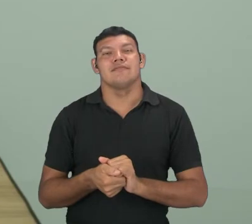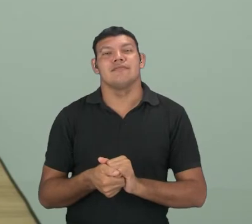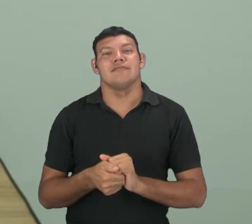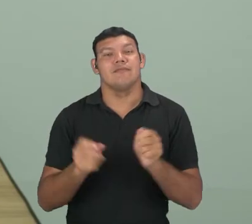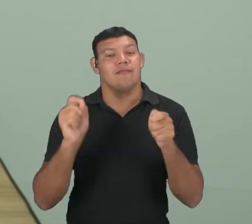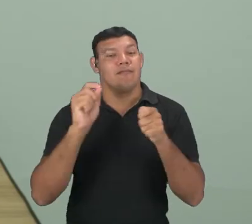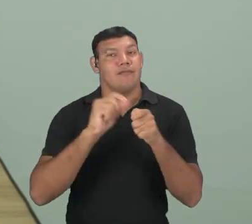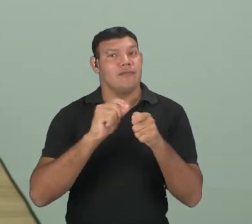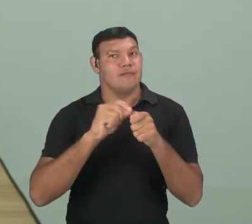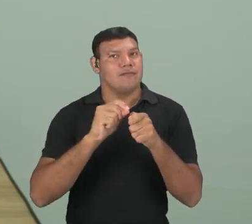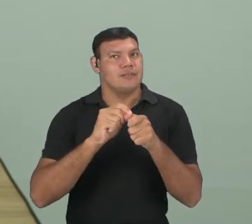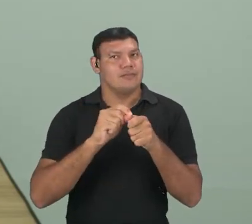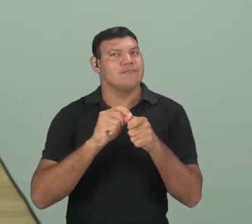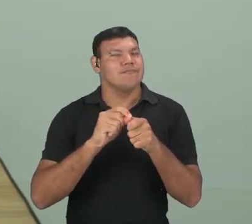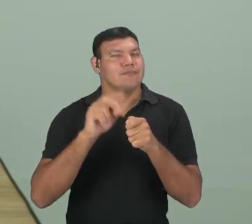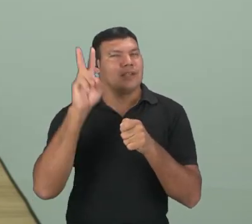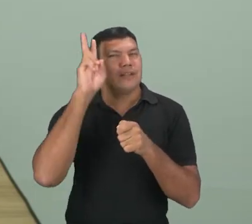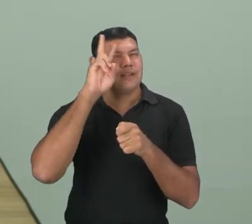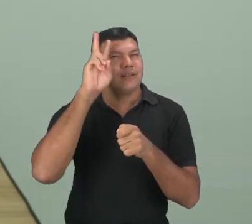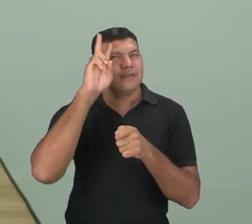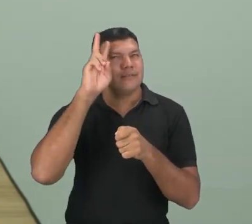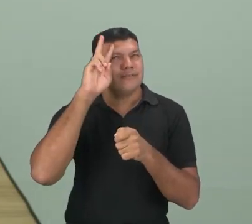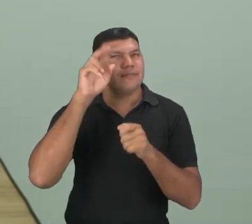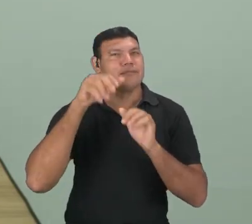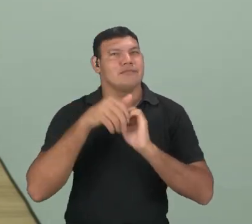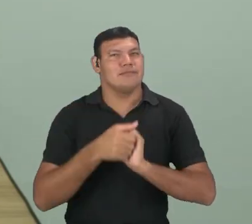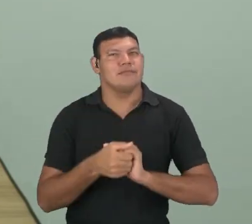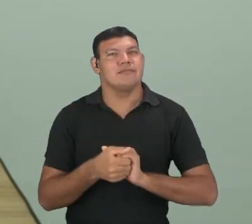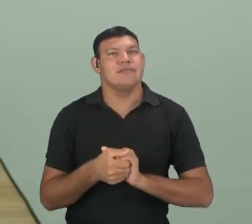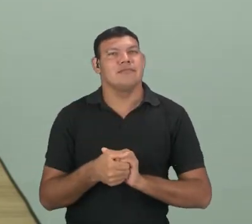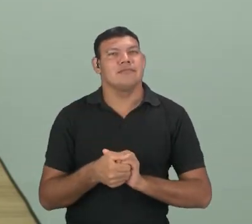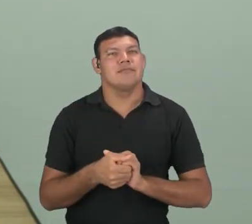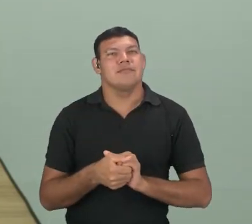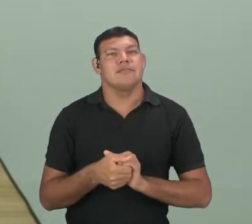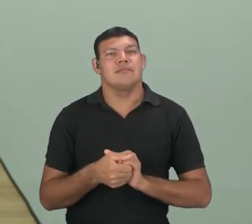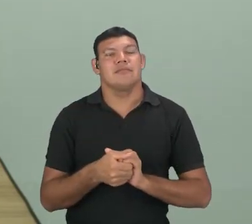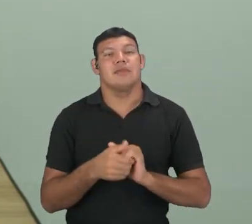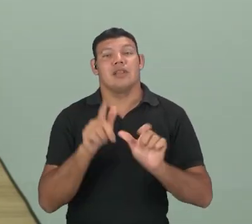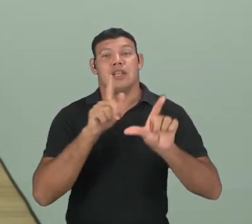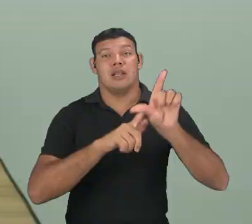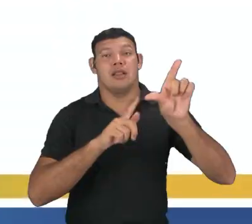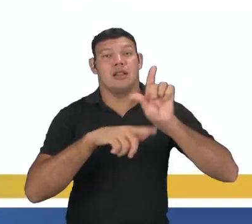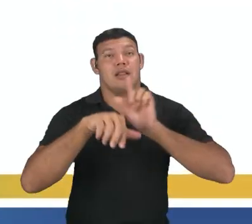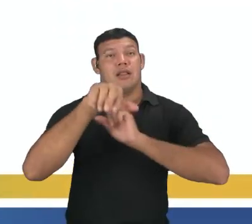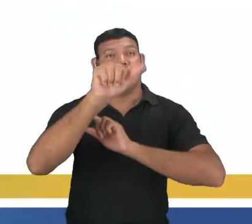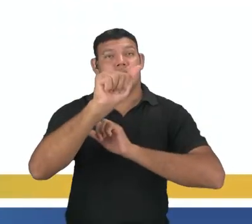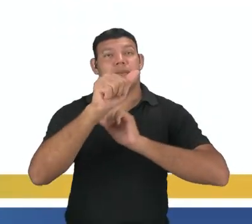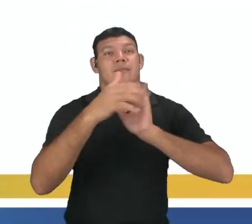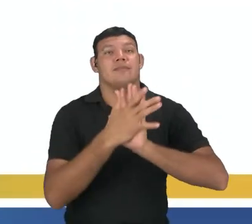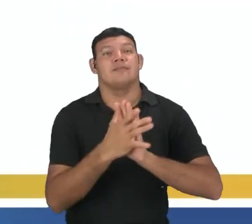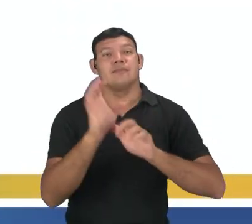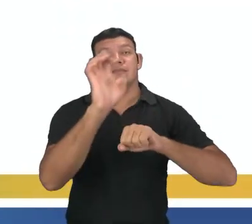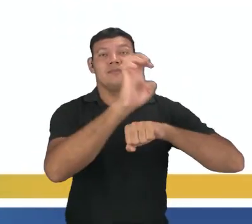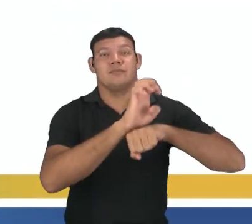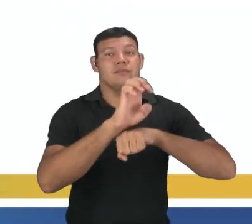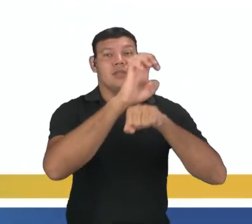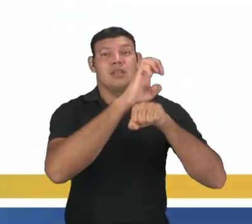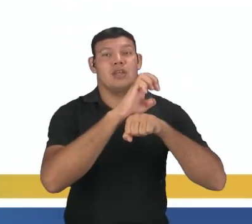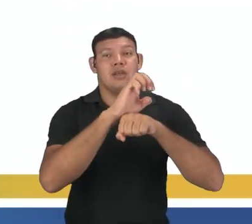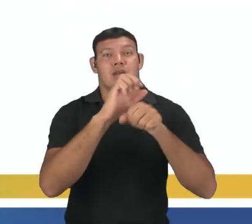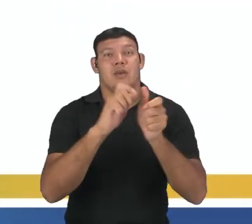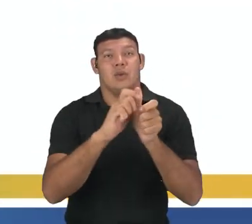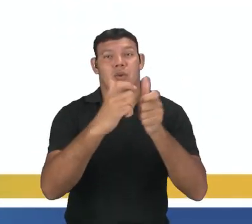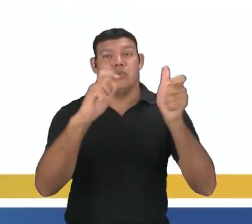dessas informações, vamos ver se vocês lembram tudo direitinho. Qual estado é